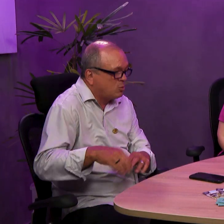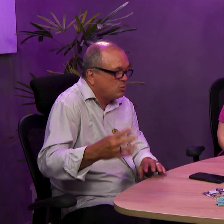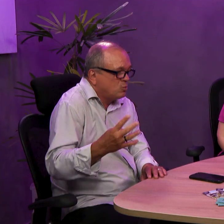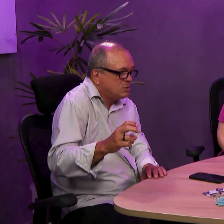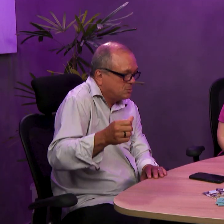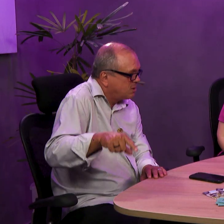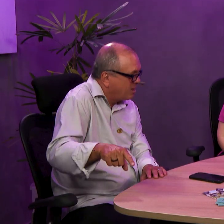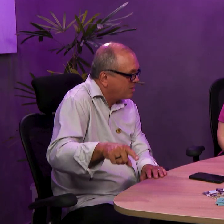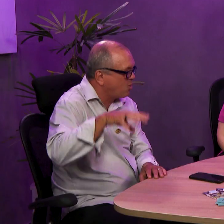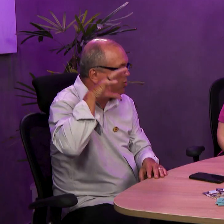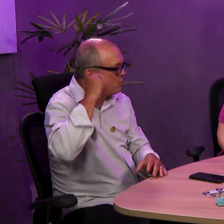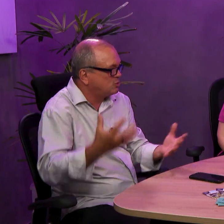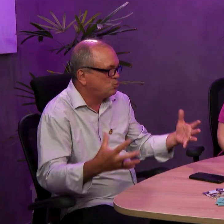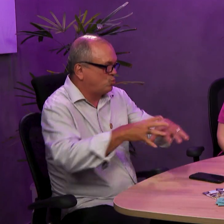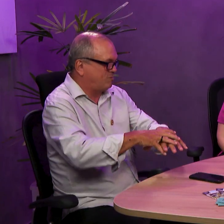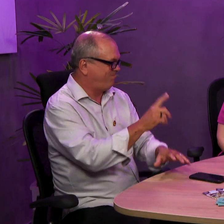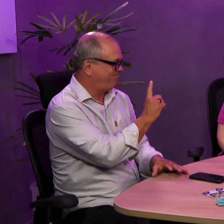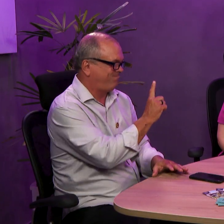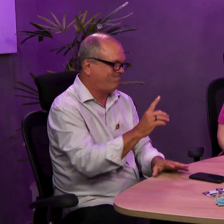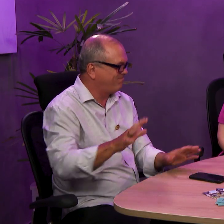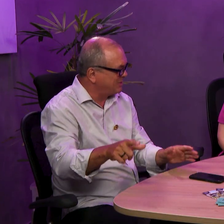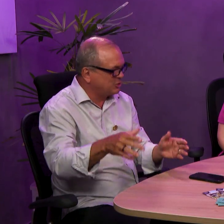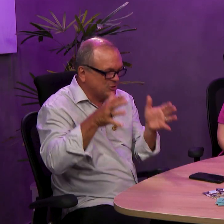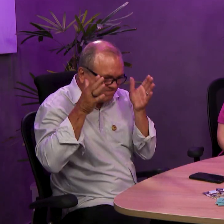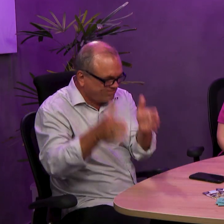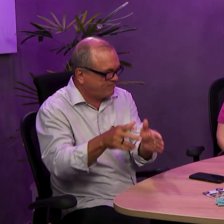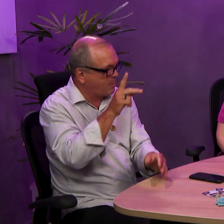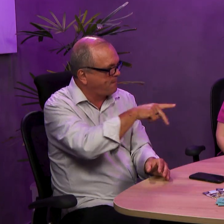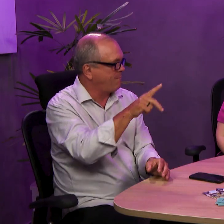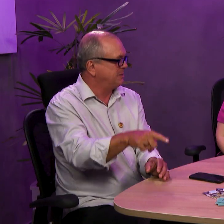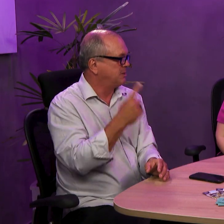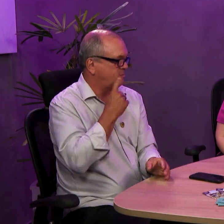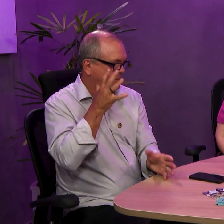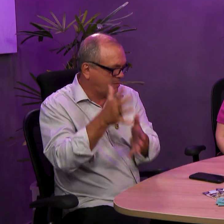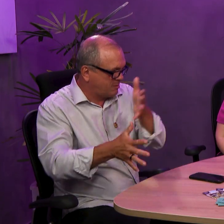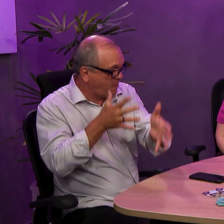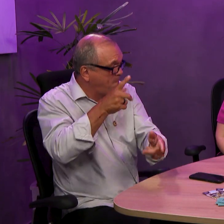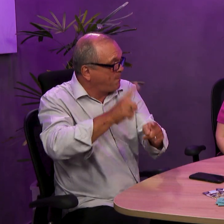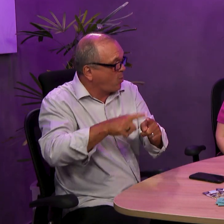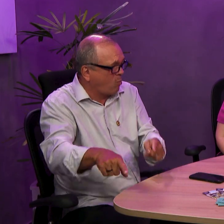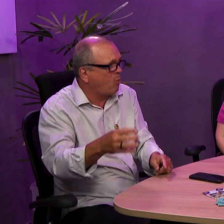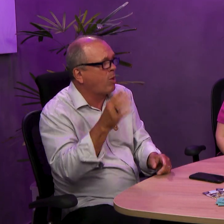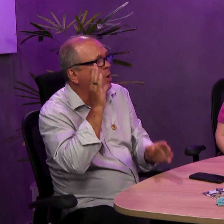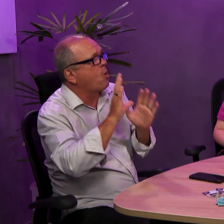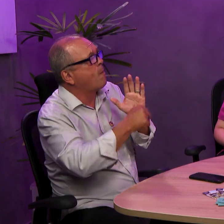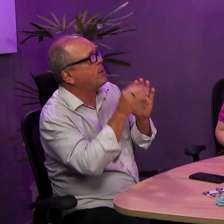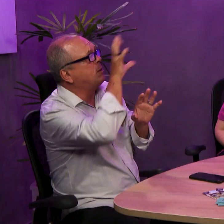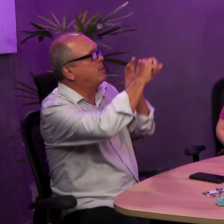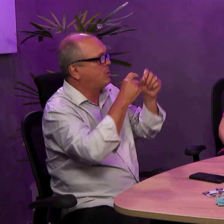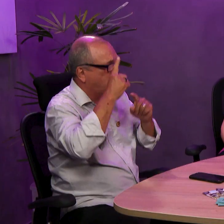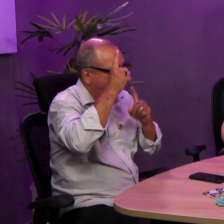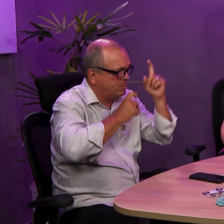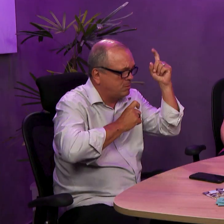Eu acho que ela pode ser benéfica. Eu acho que tudo que venha, né, a ser agregado, né, não tratado